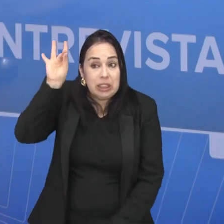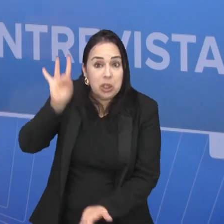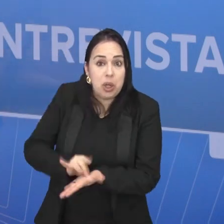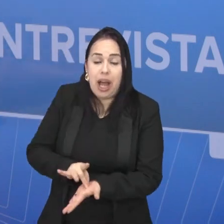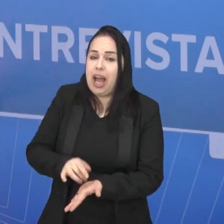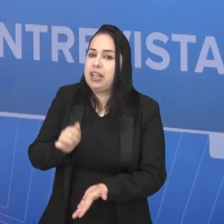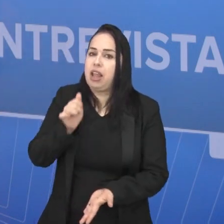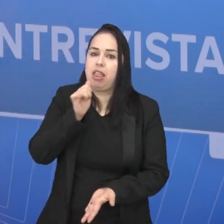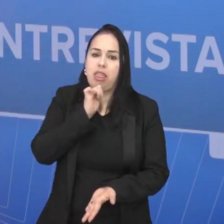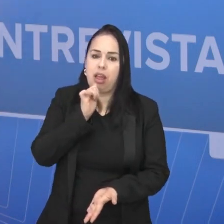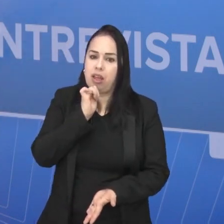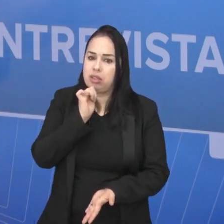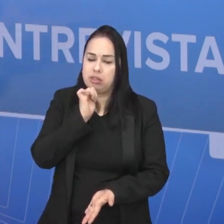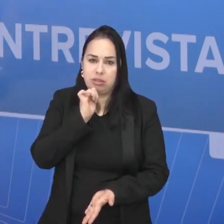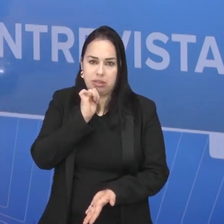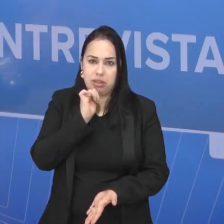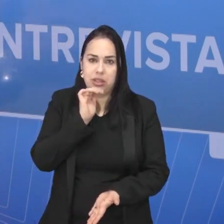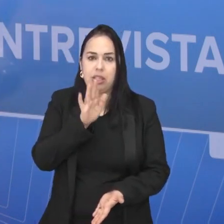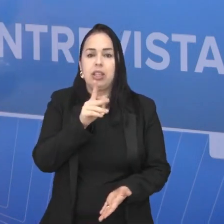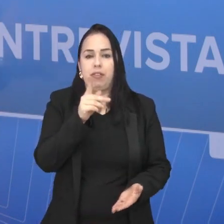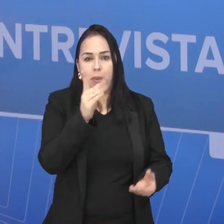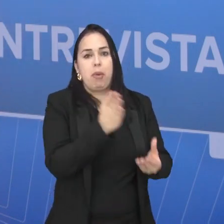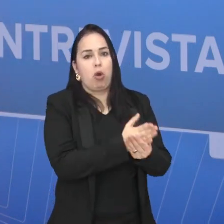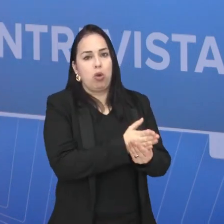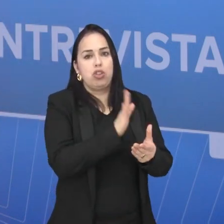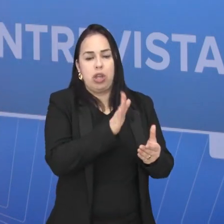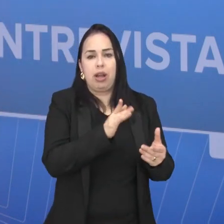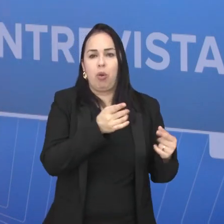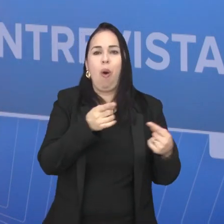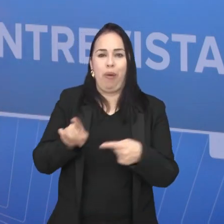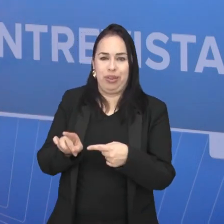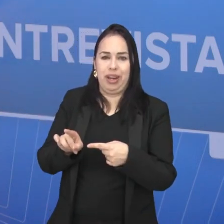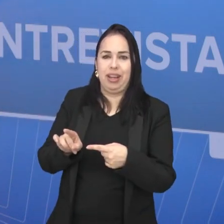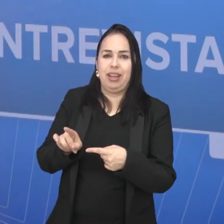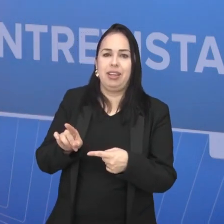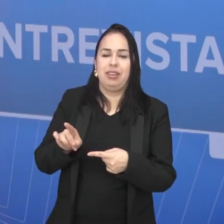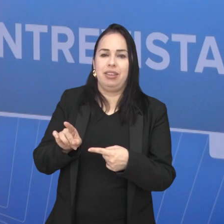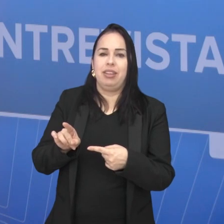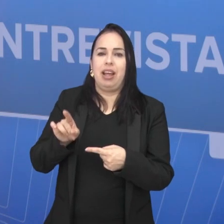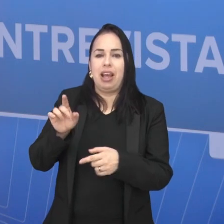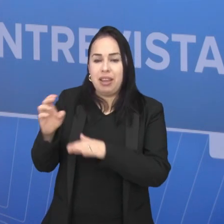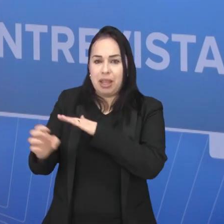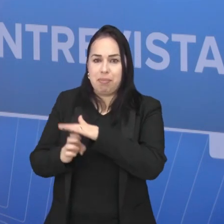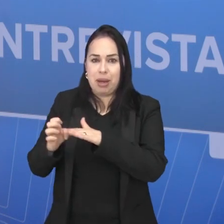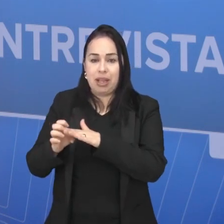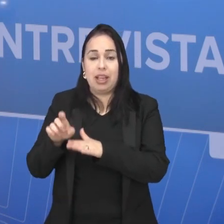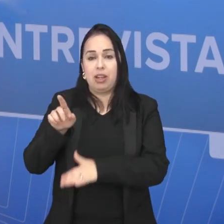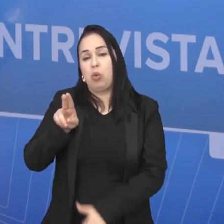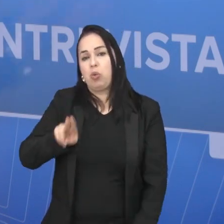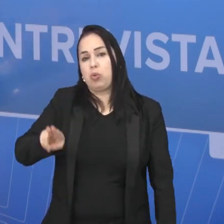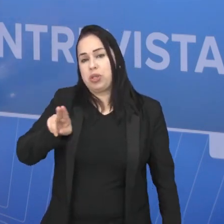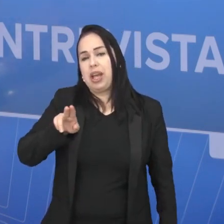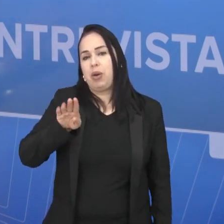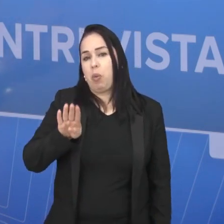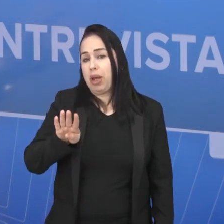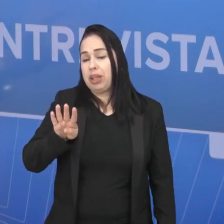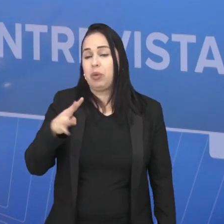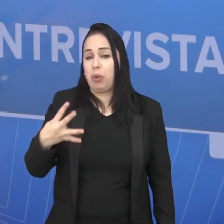é o 5G, que o próprio Procon já andou entrando contra as operadoras, porque na verdade ele usa a tecnologia do